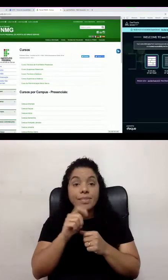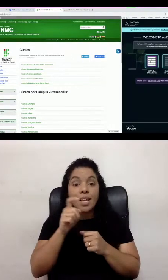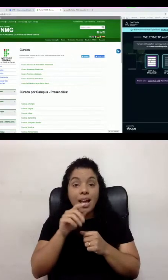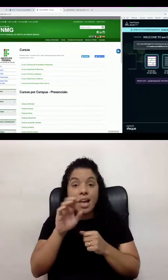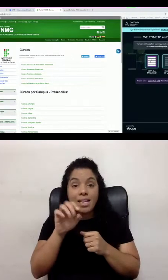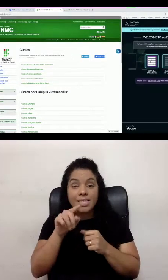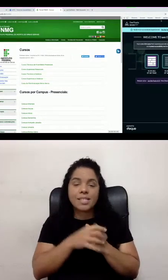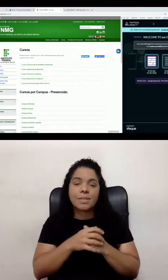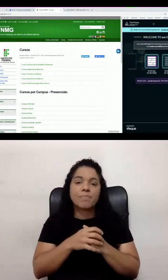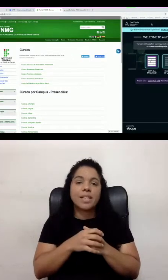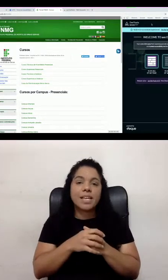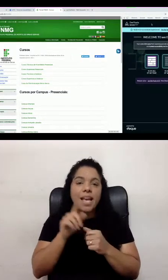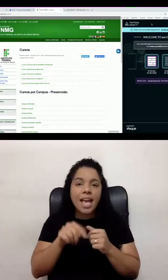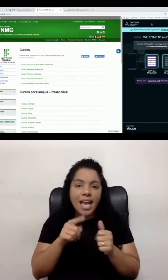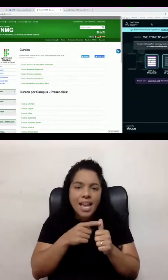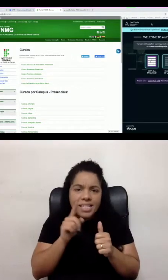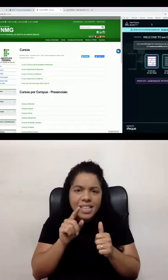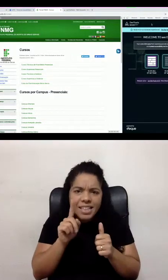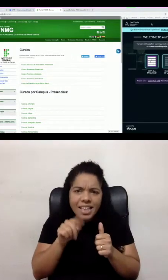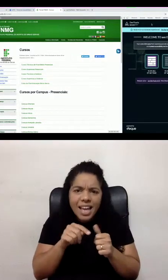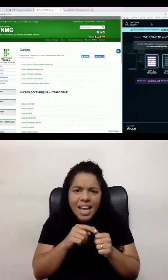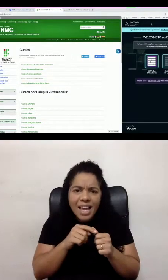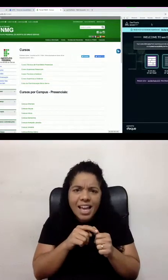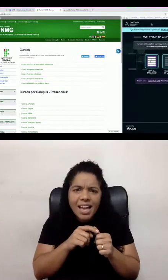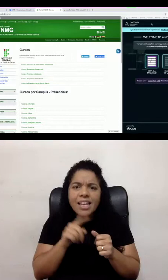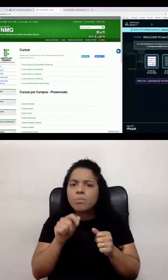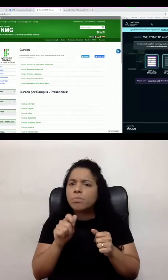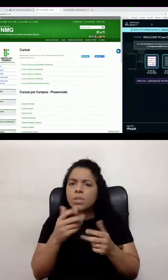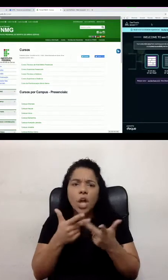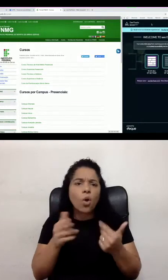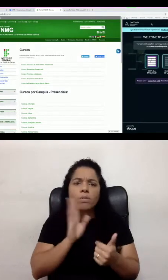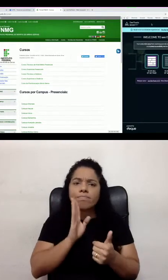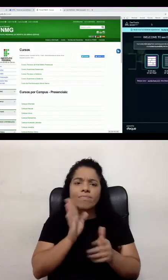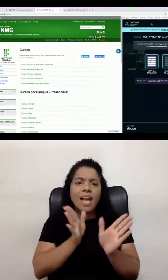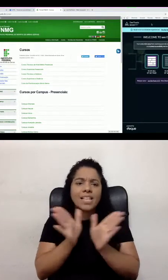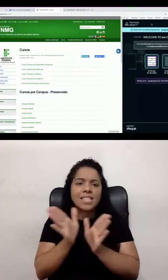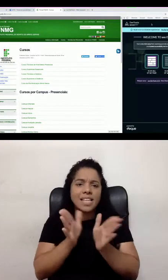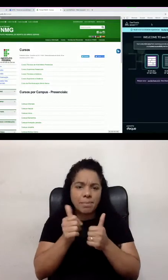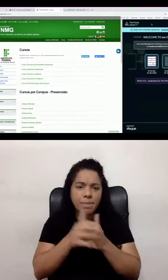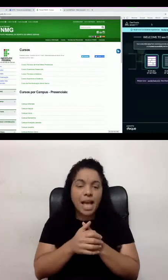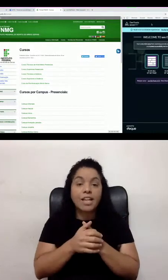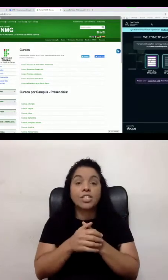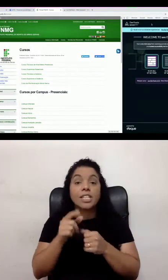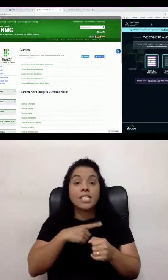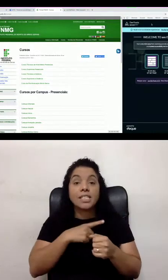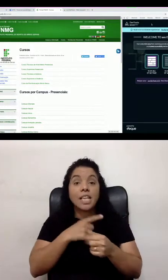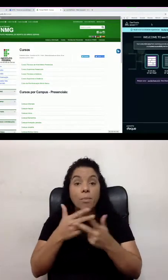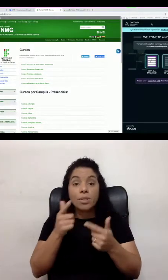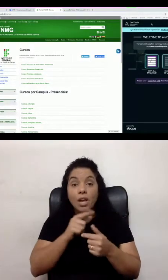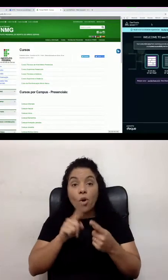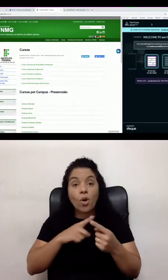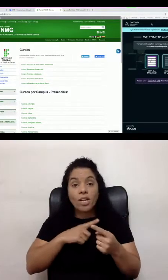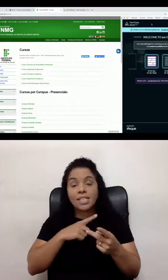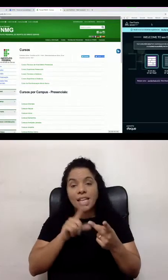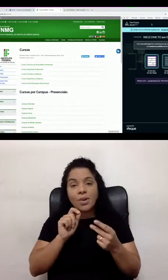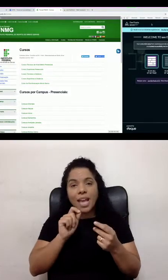explicar para vocês, essa DevTools aqui, assim, tem muita coisa bacana para acessibilidade. Tem muita coisa gratuita